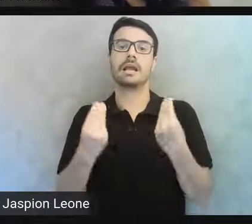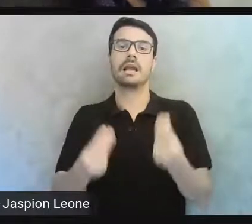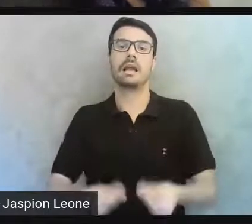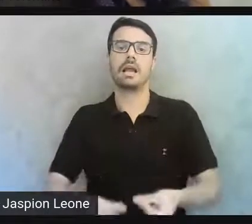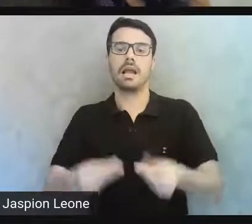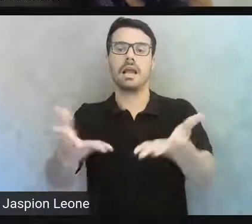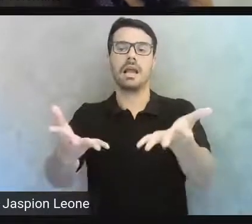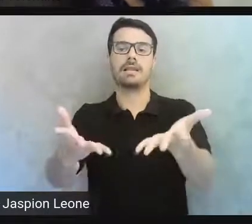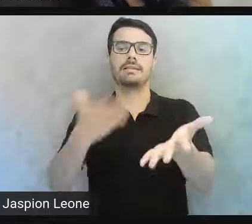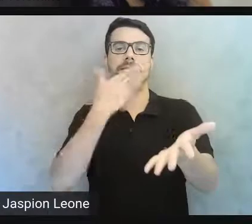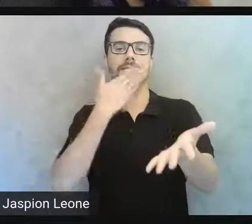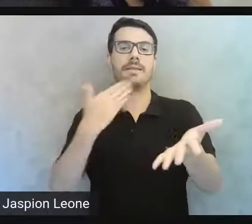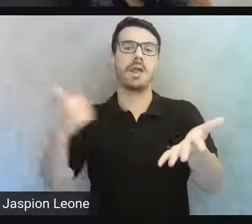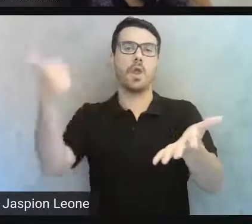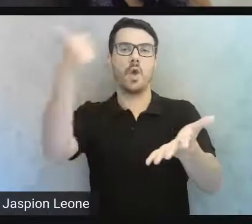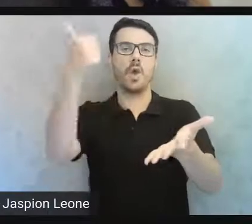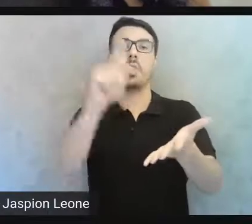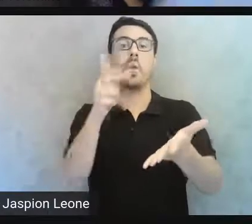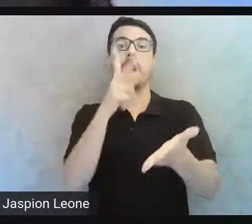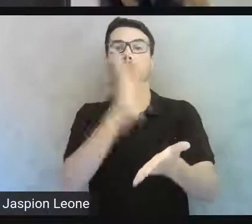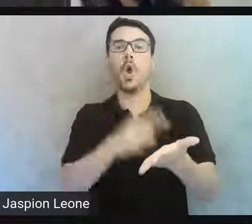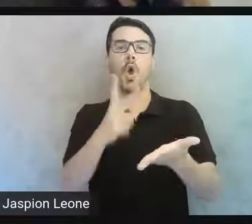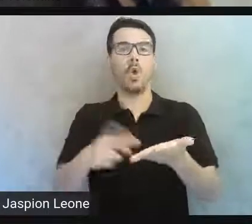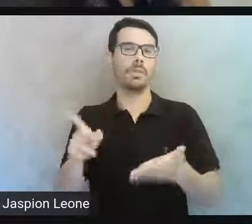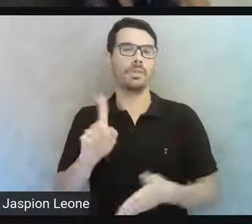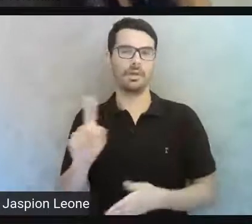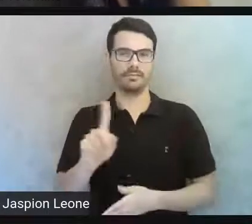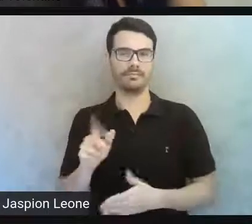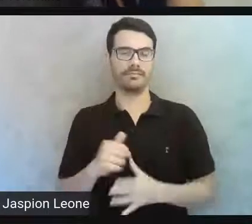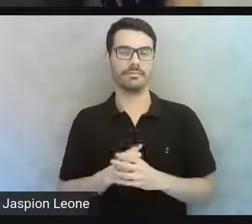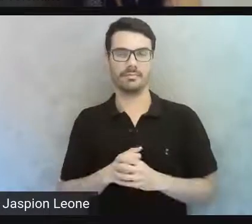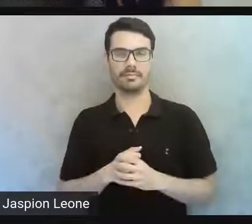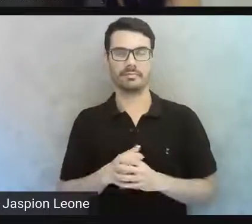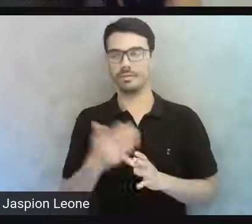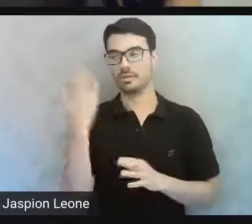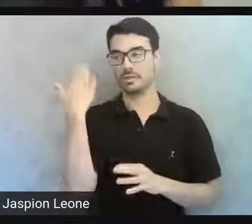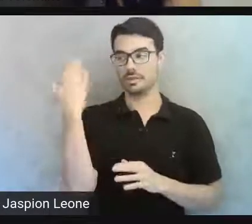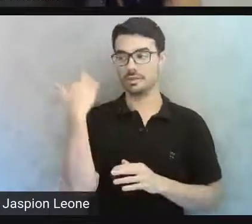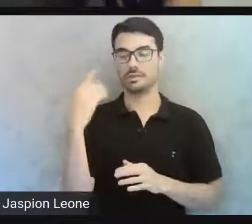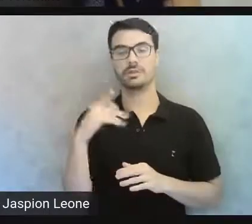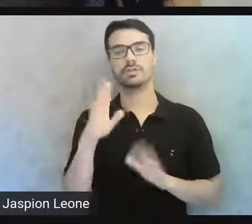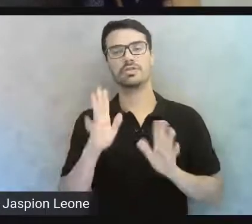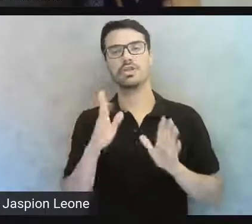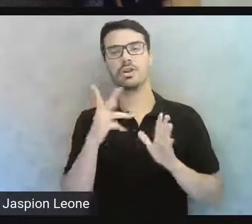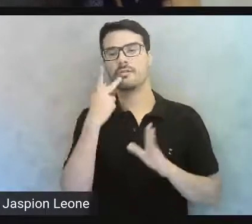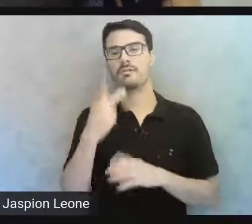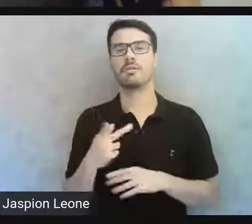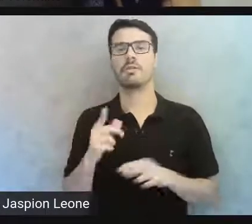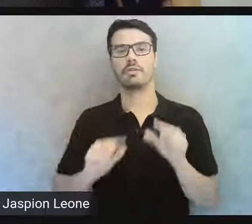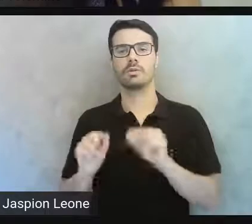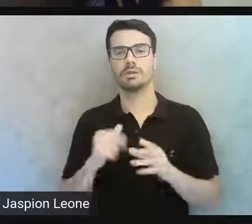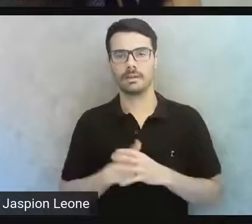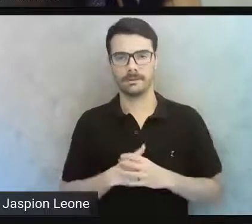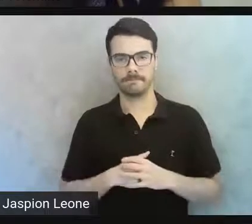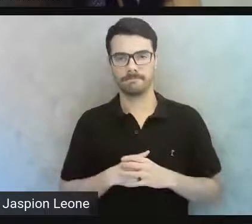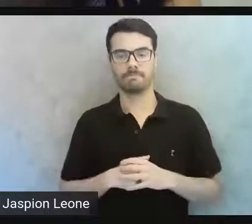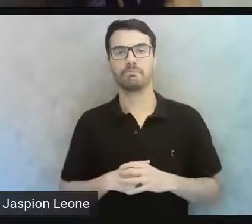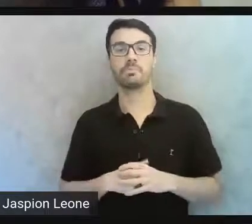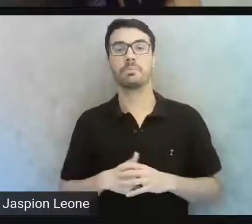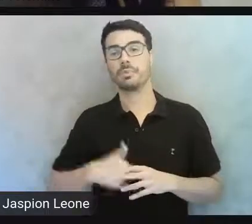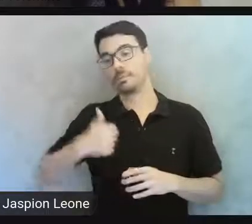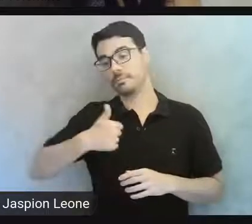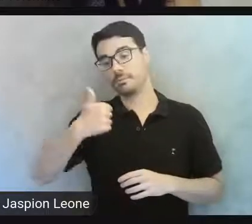um consenso, aí vários educadores também vão nessa linha. Naquela etapa anterior, a gente comentou sobre o primeiro